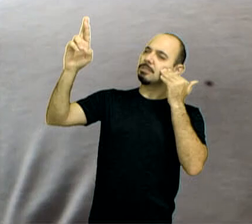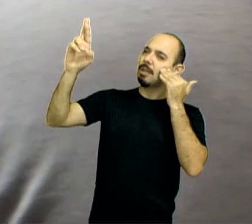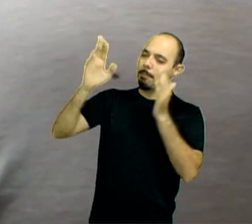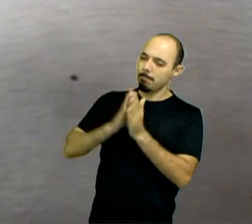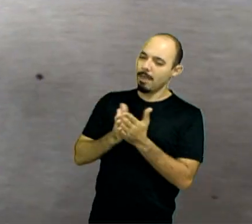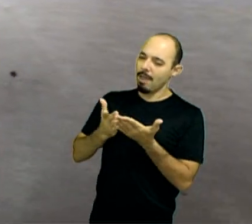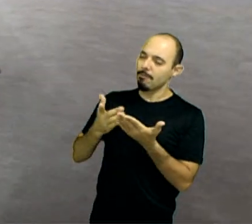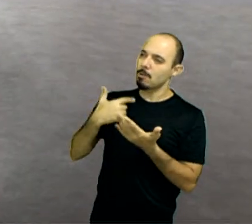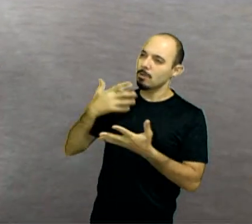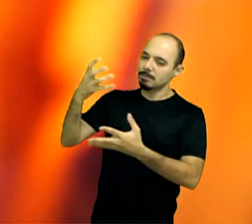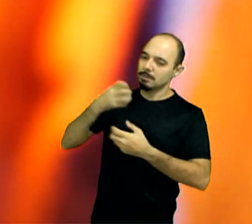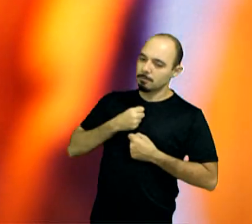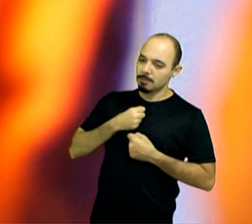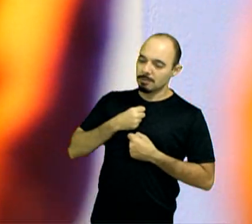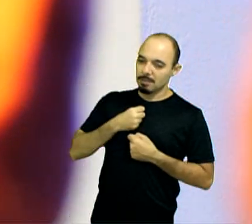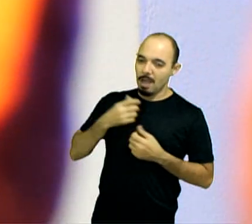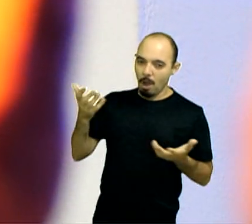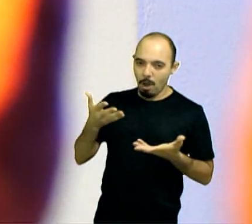com Deus agora, meu irmão.